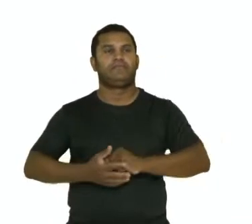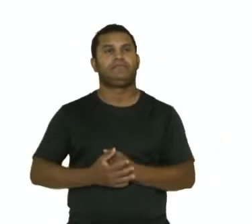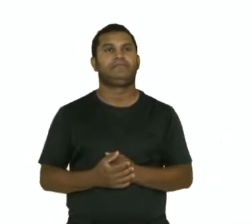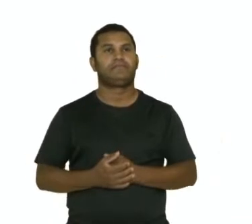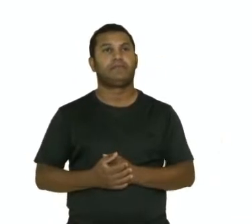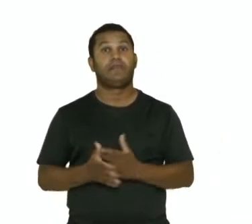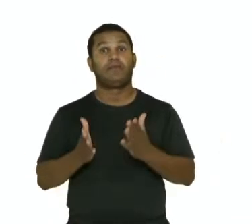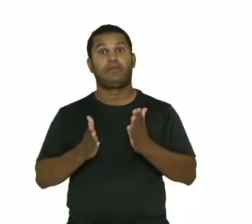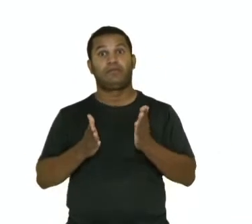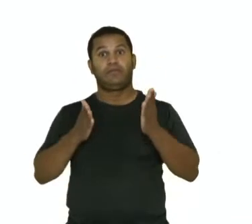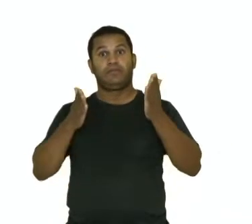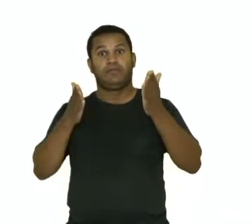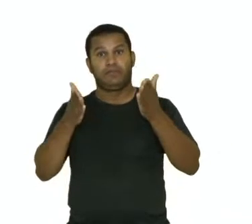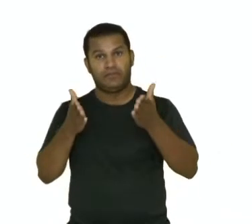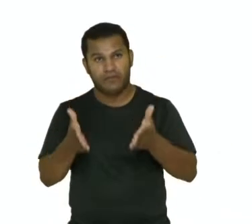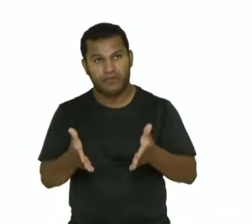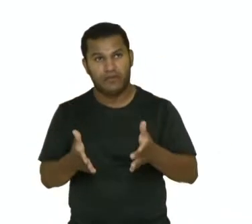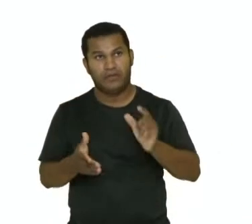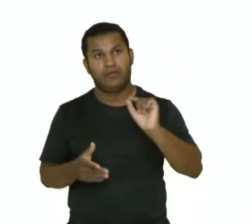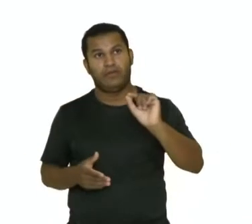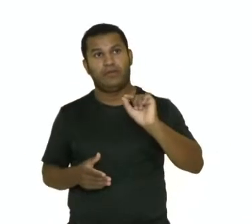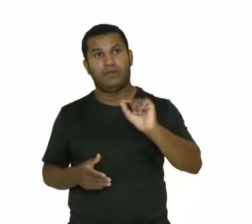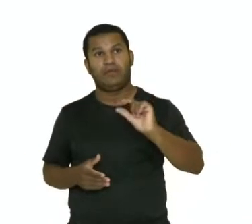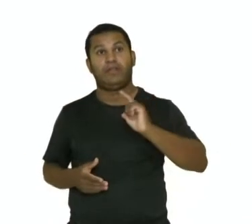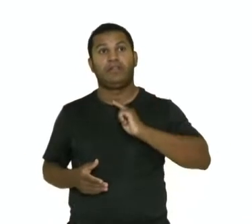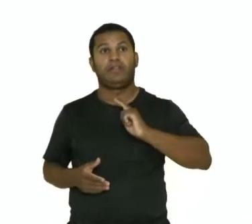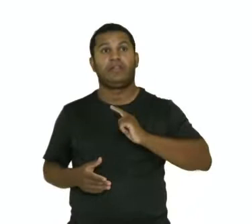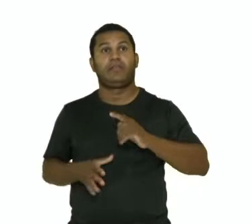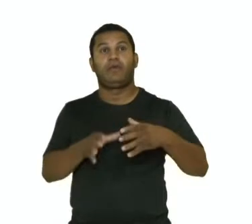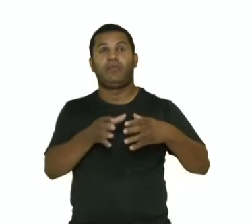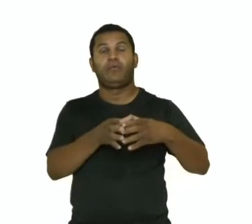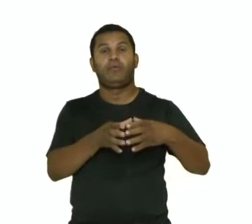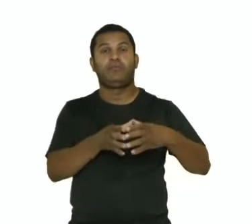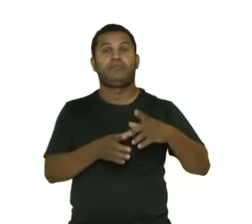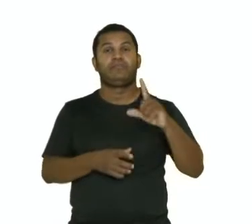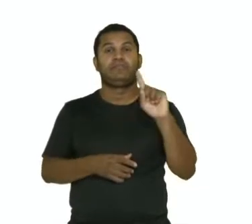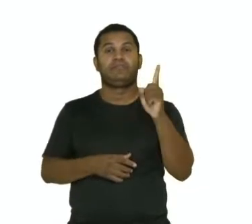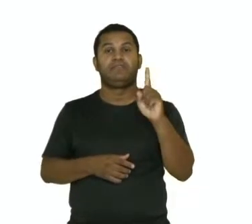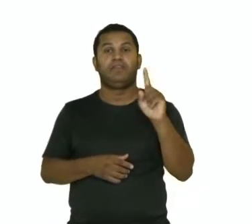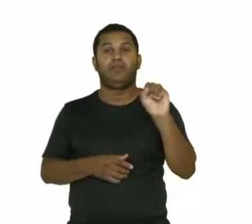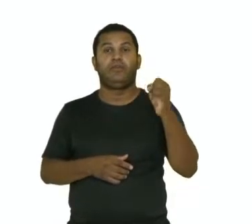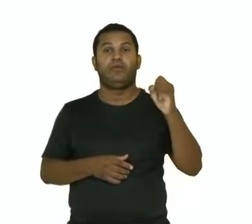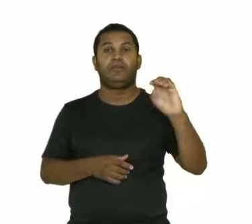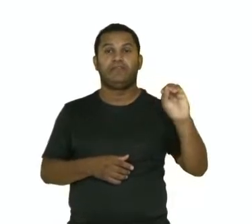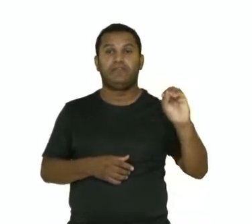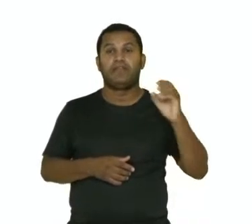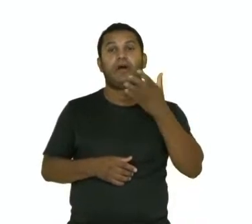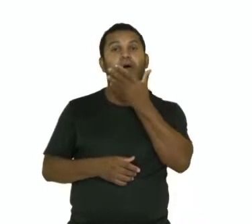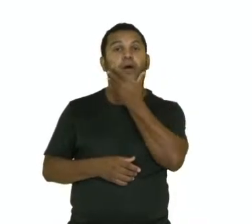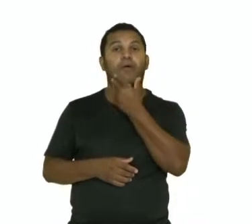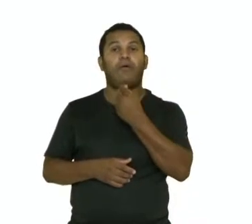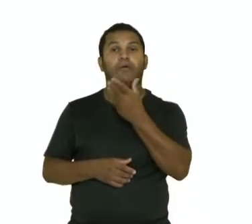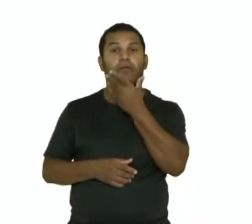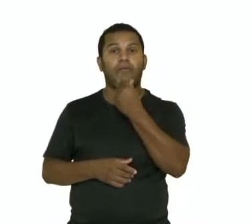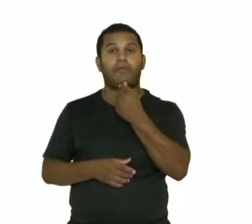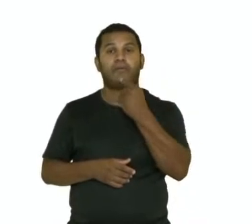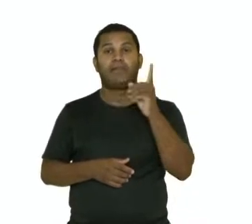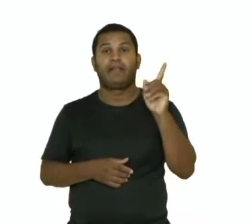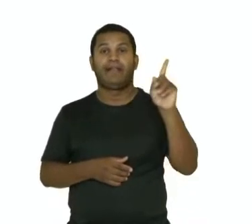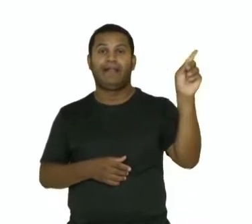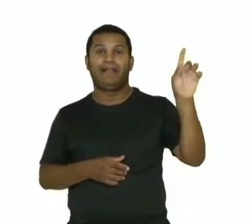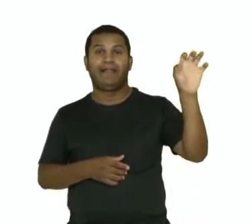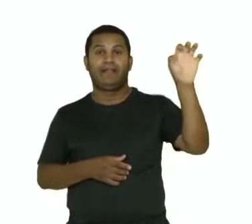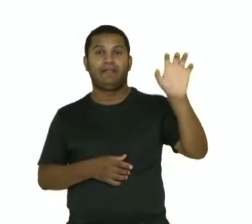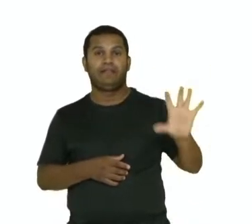América do Sul com o apoio de 180 homens. Porém, as doenças europeias haviam